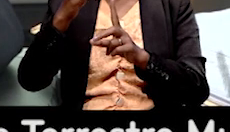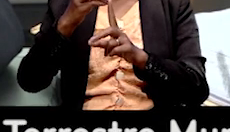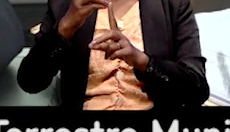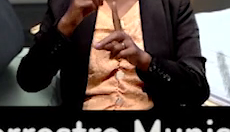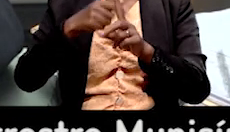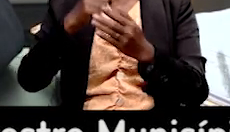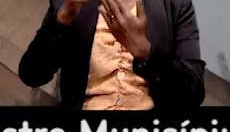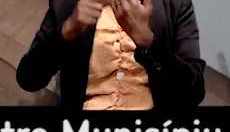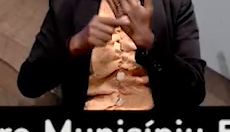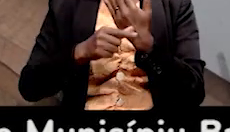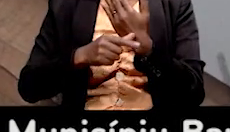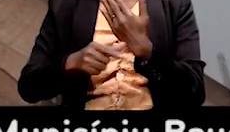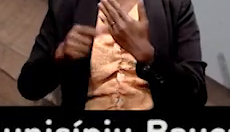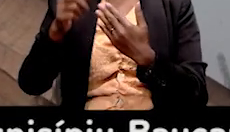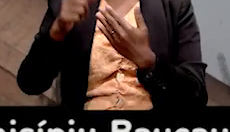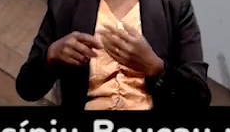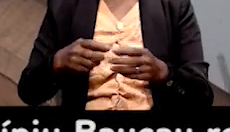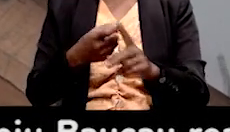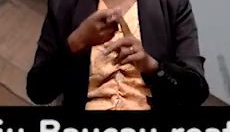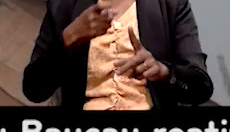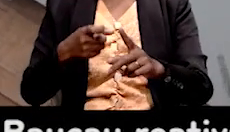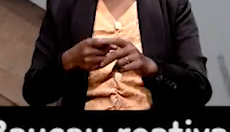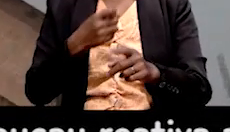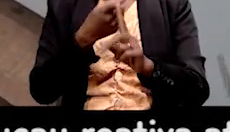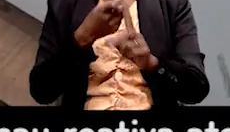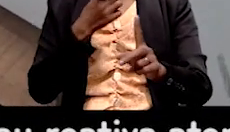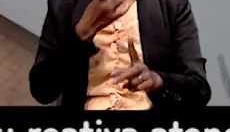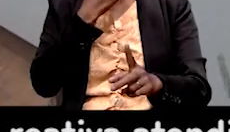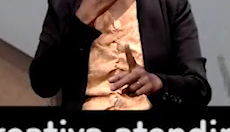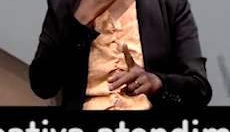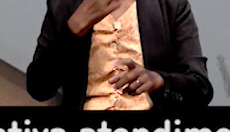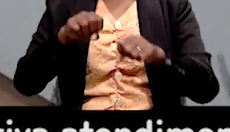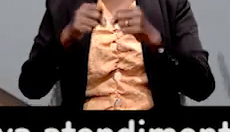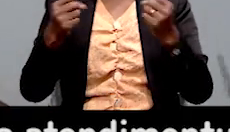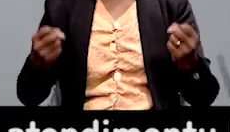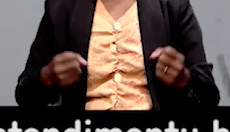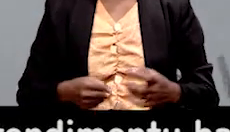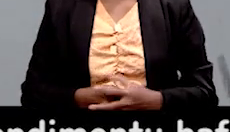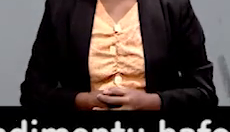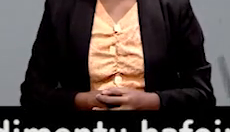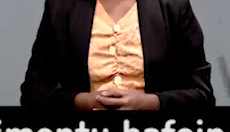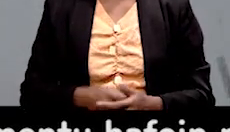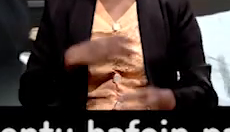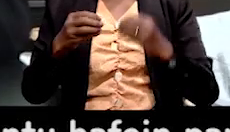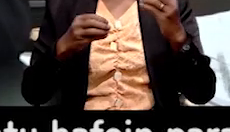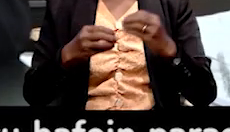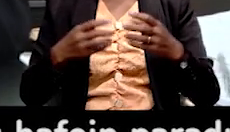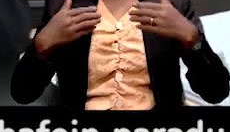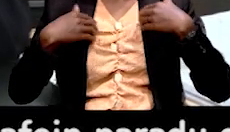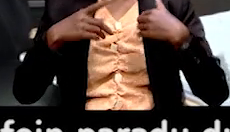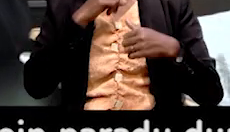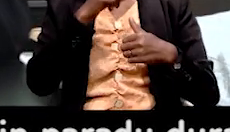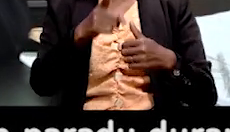mos impacto husi eletricidade nebe maklakan mate. Quando ba acontecimento ne, los duni,